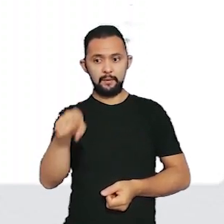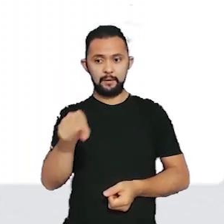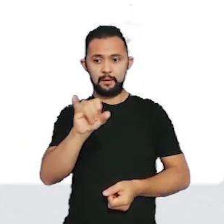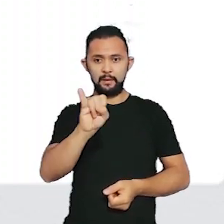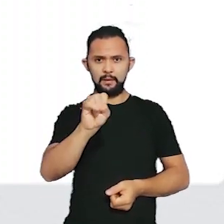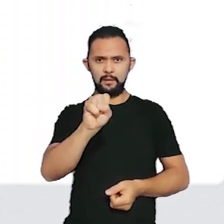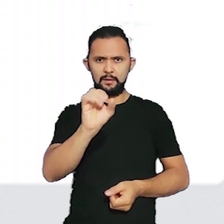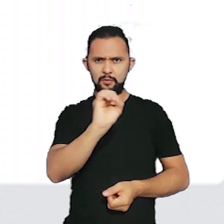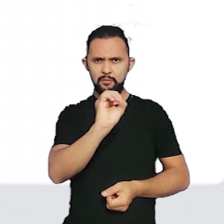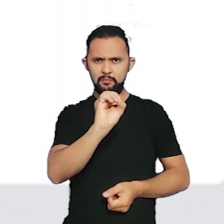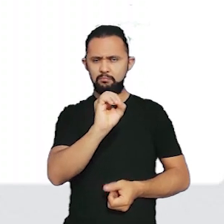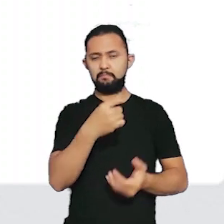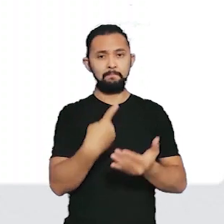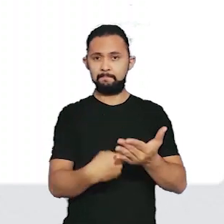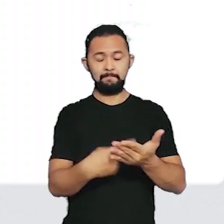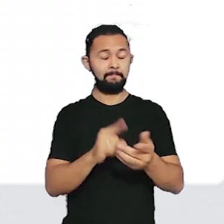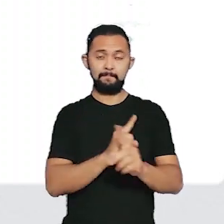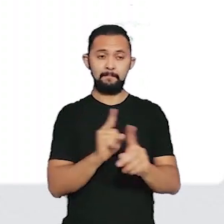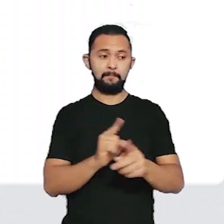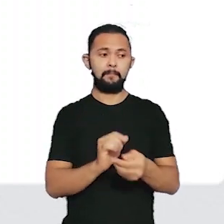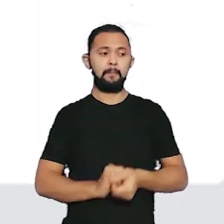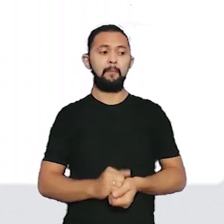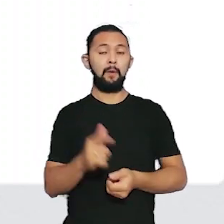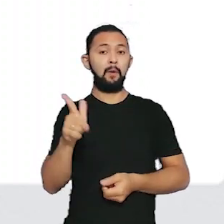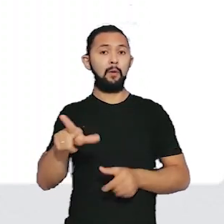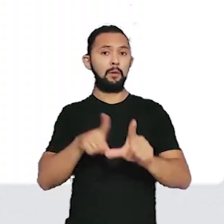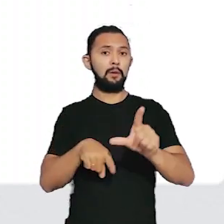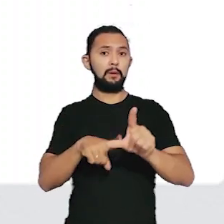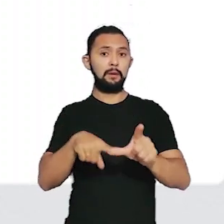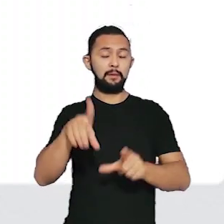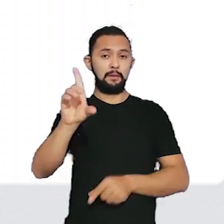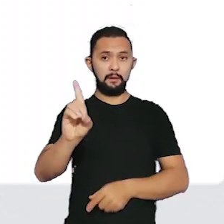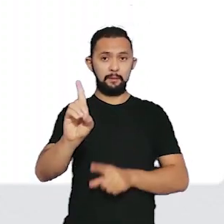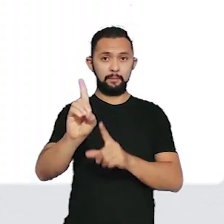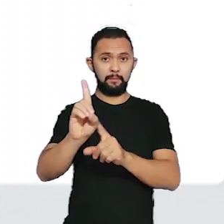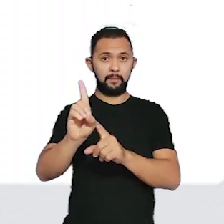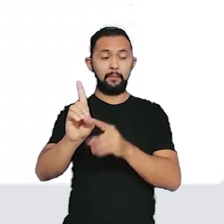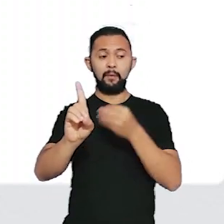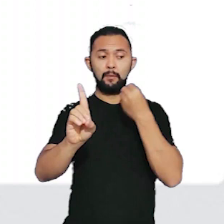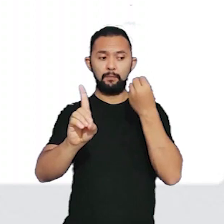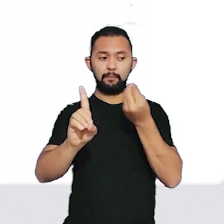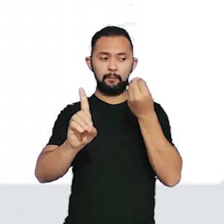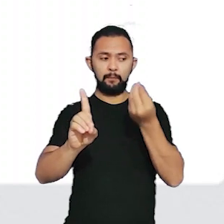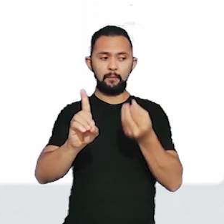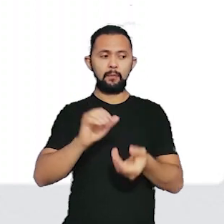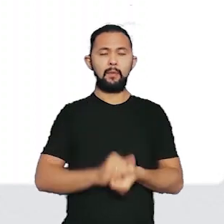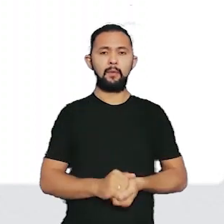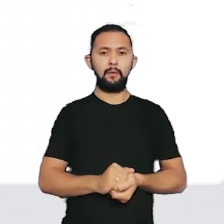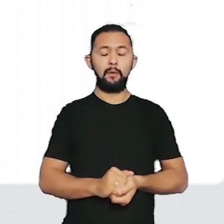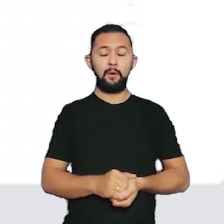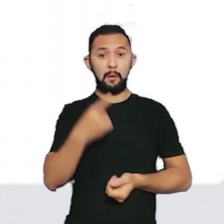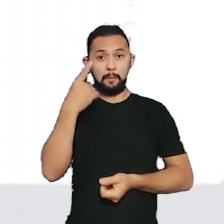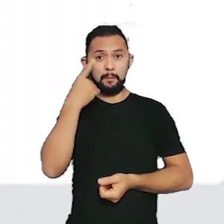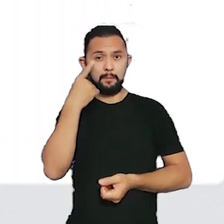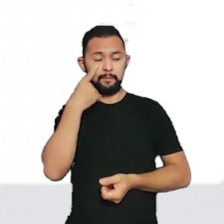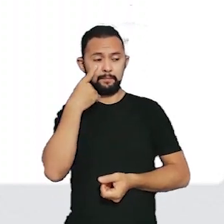substantiva. O lavrador revirou os olhos e começou a tremer, como se estivesse um sezão,